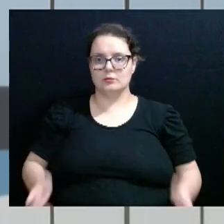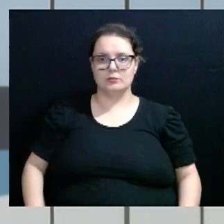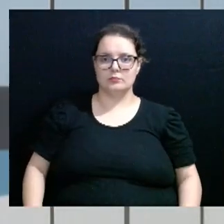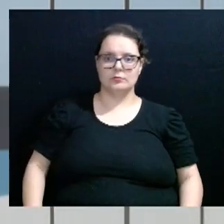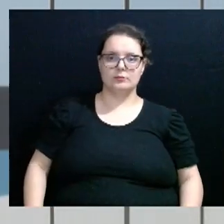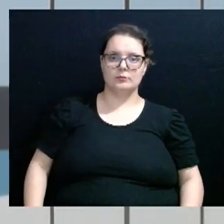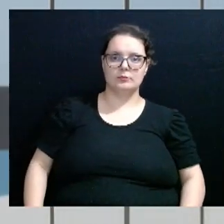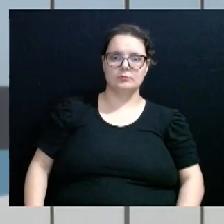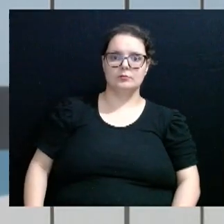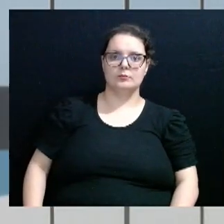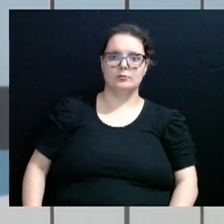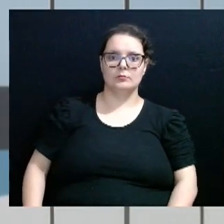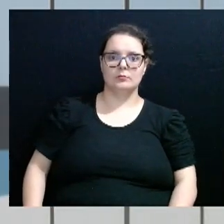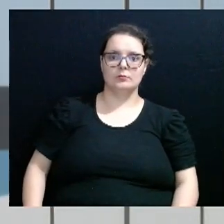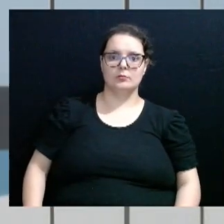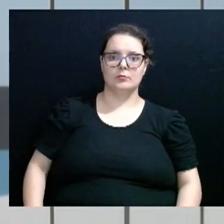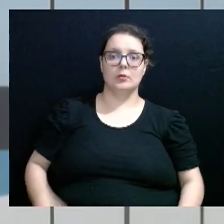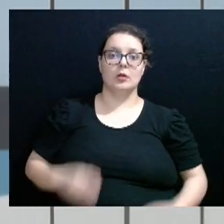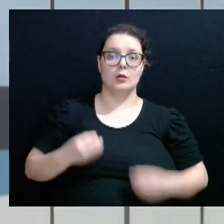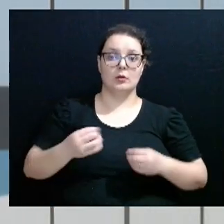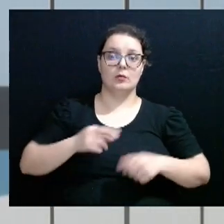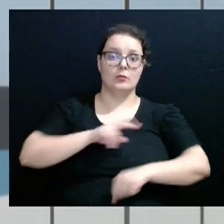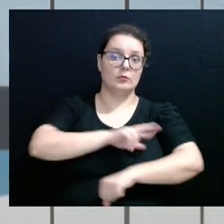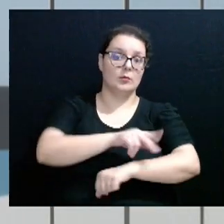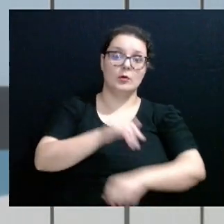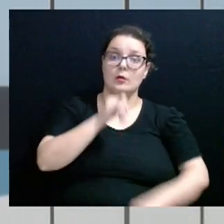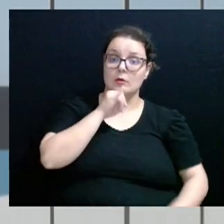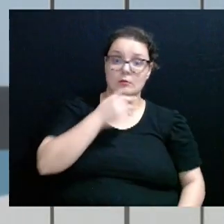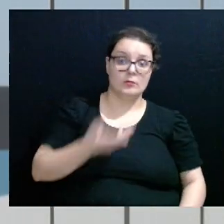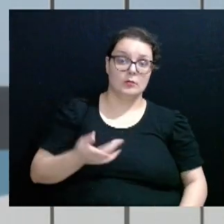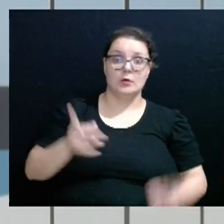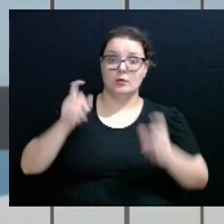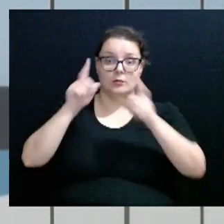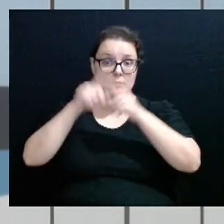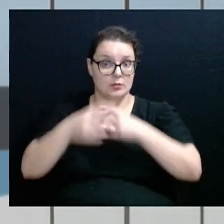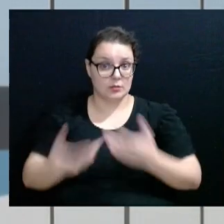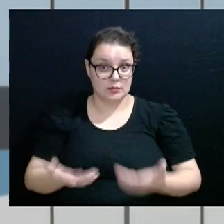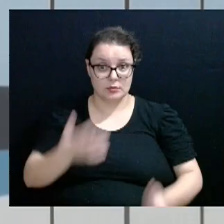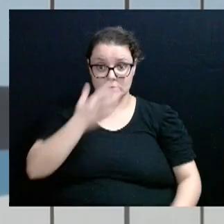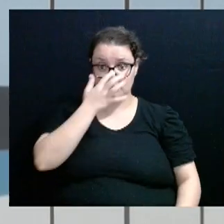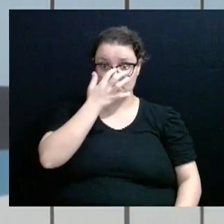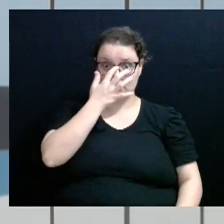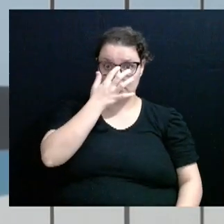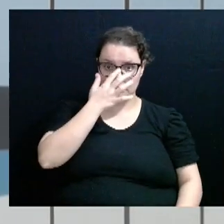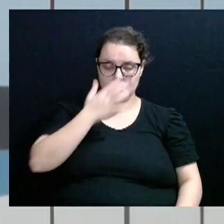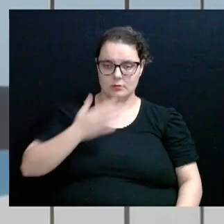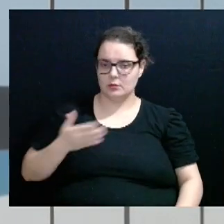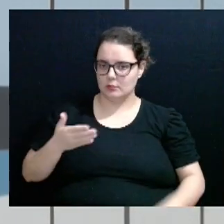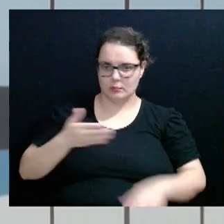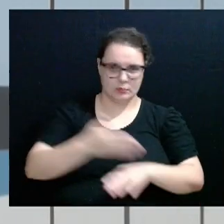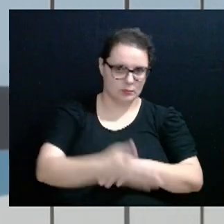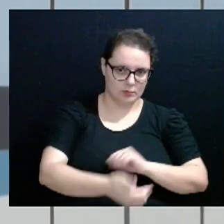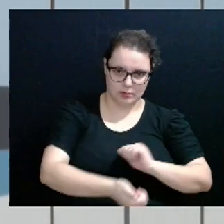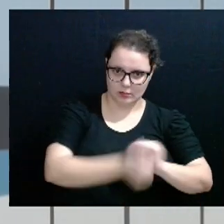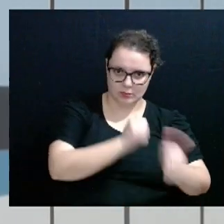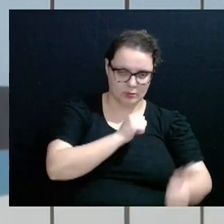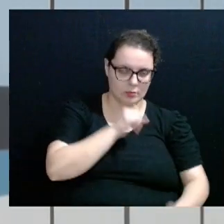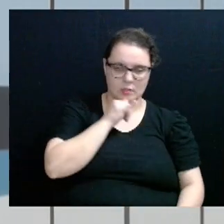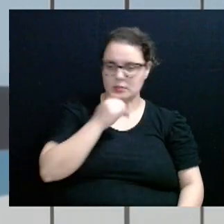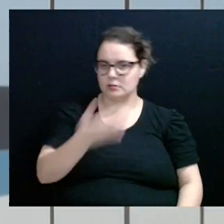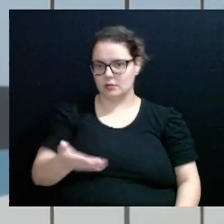como uma questão racial, por exemplo, dificulta a ascensão de um jogador de futebol, por exemplo. Então a